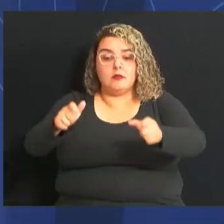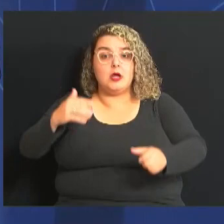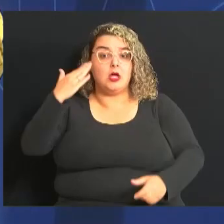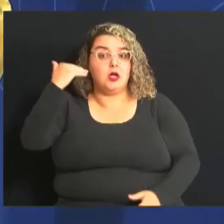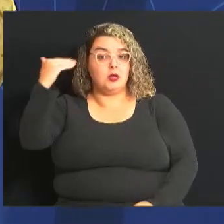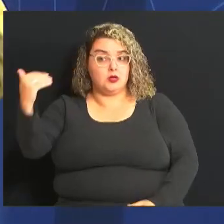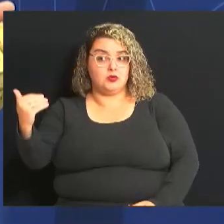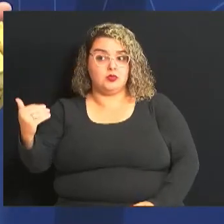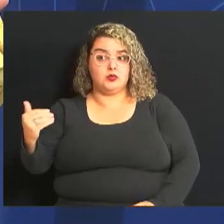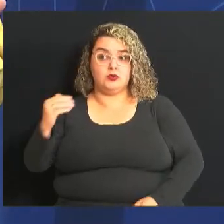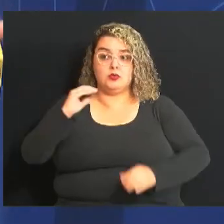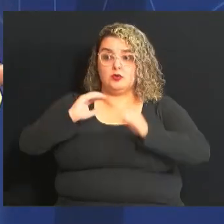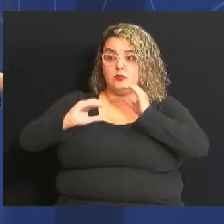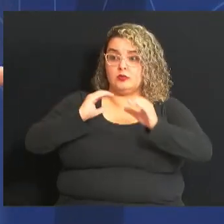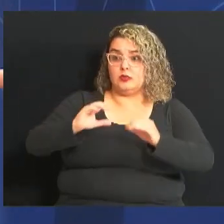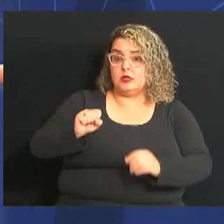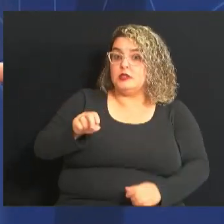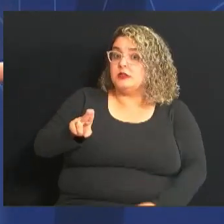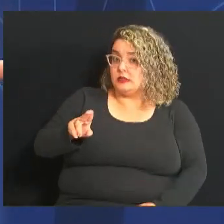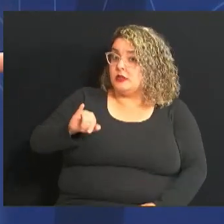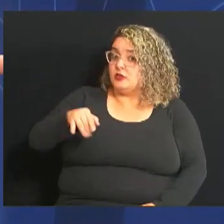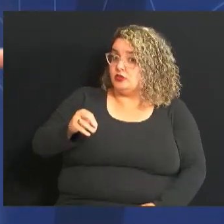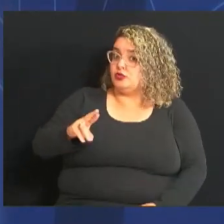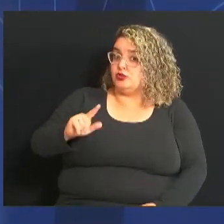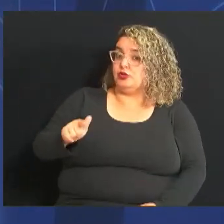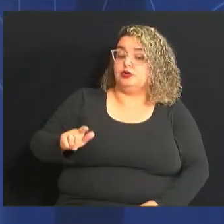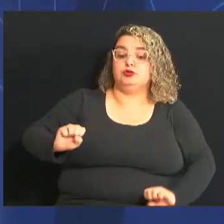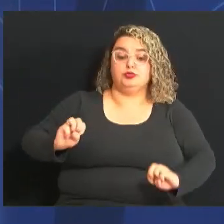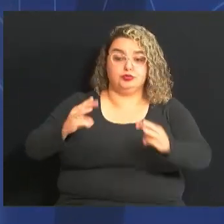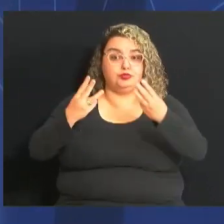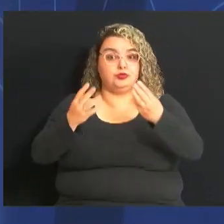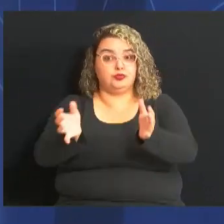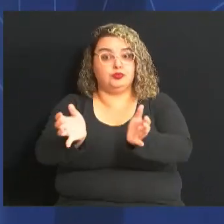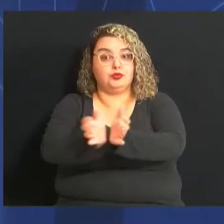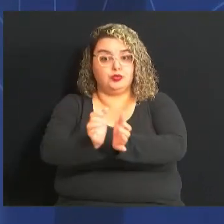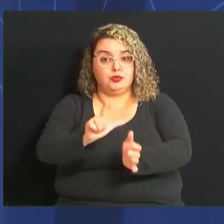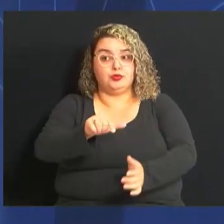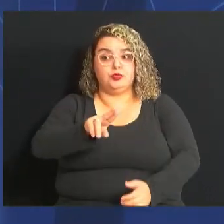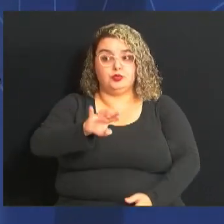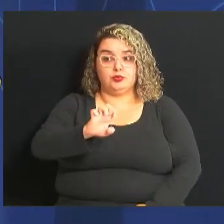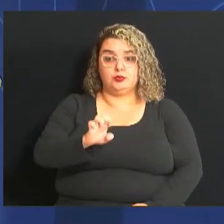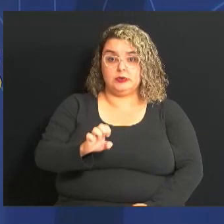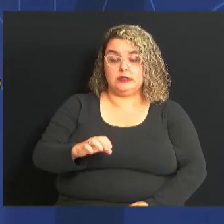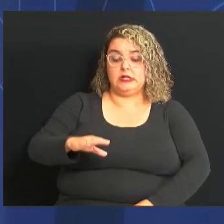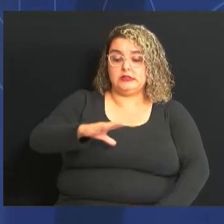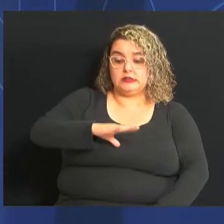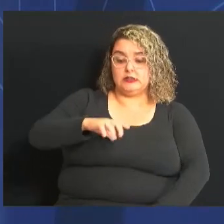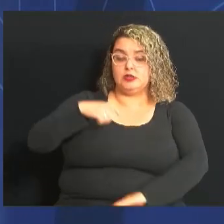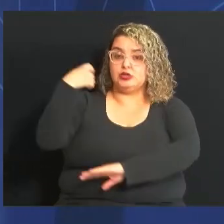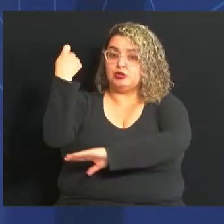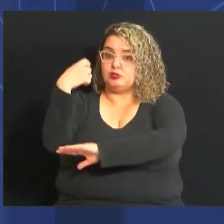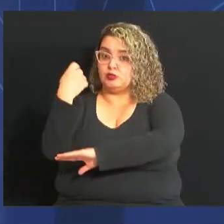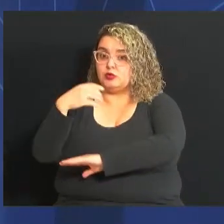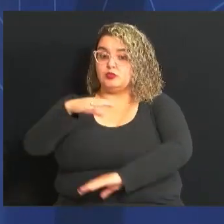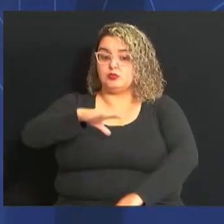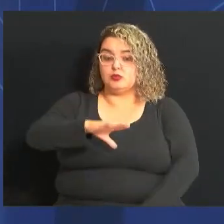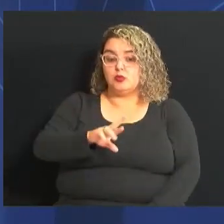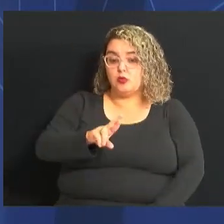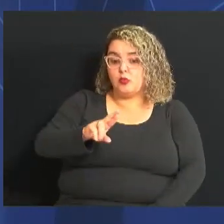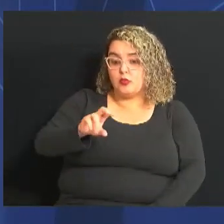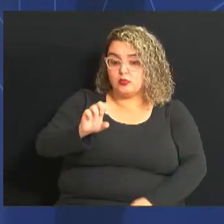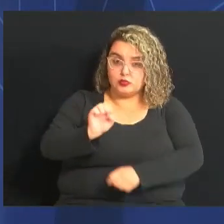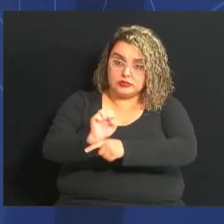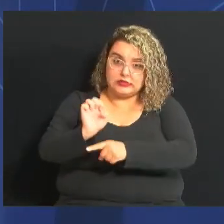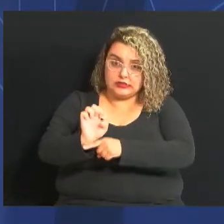como o cantor Seu Jorge, durante um show realizado em um clube na cidade de Porto Alegre, no Rio Grande do Sul, em que